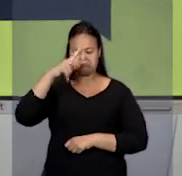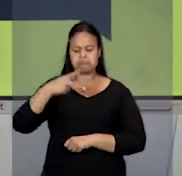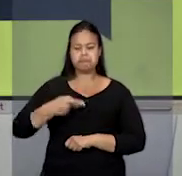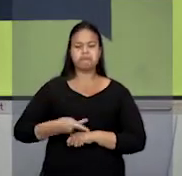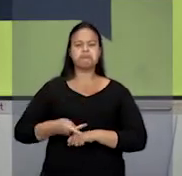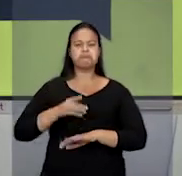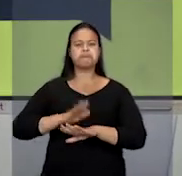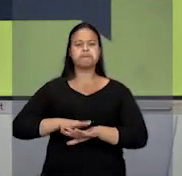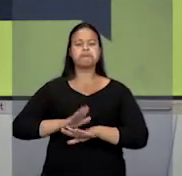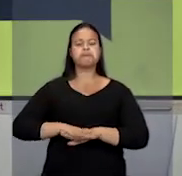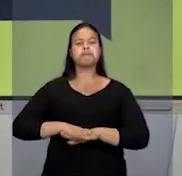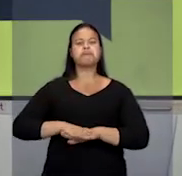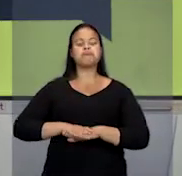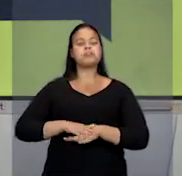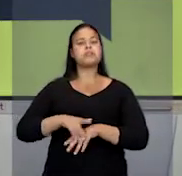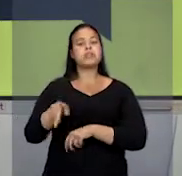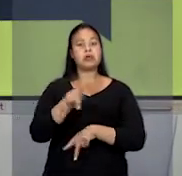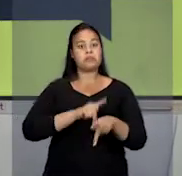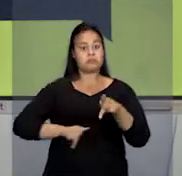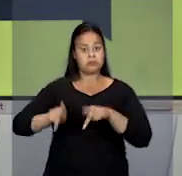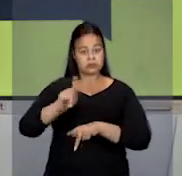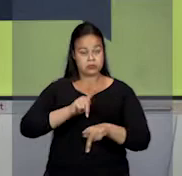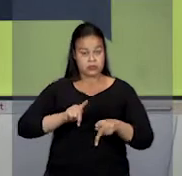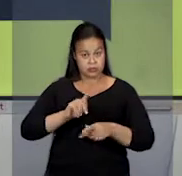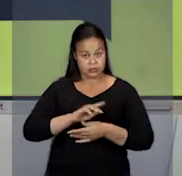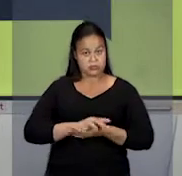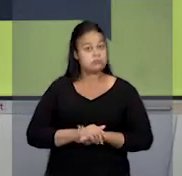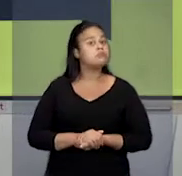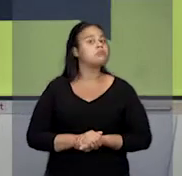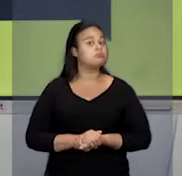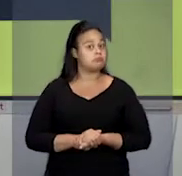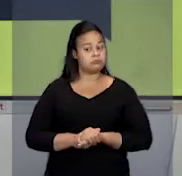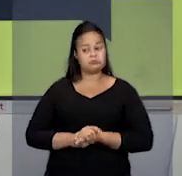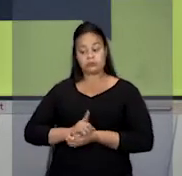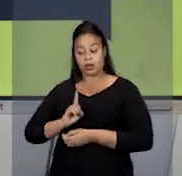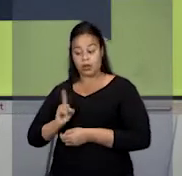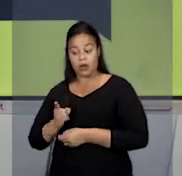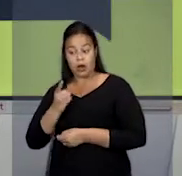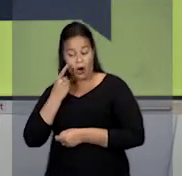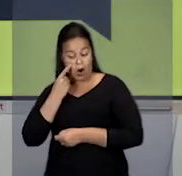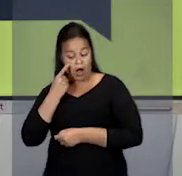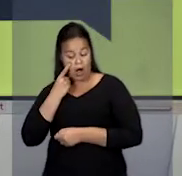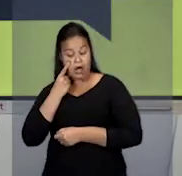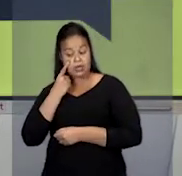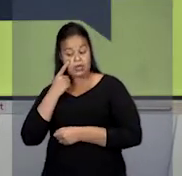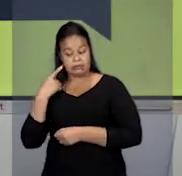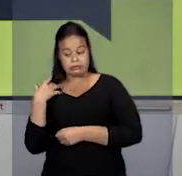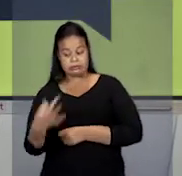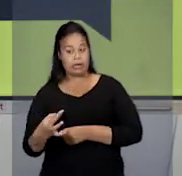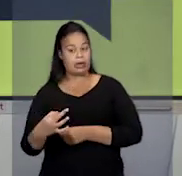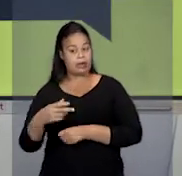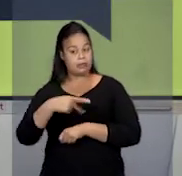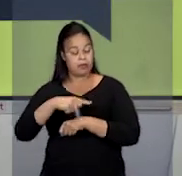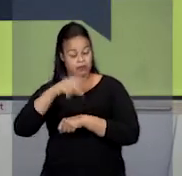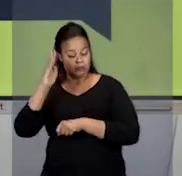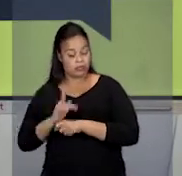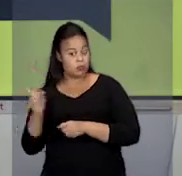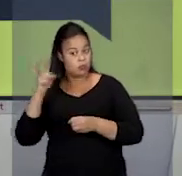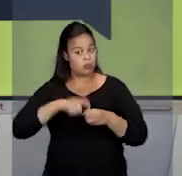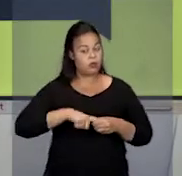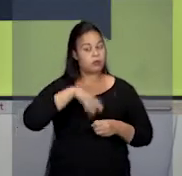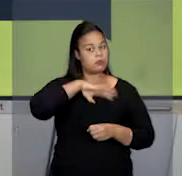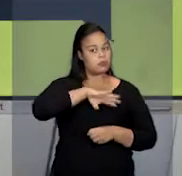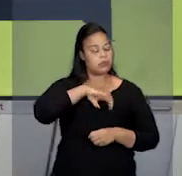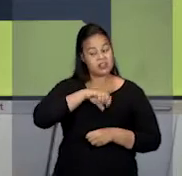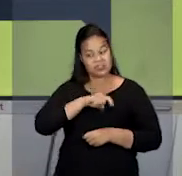população. Então eles obrigam o Dom João VI a sair daqui do Brasil e voltar para Portugal. Caso